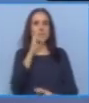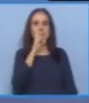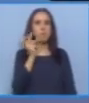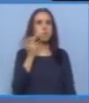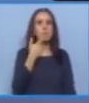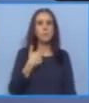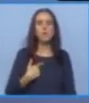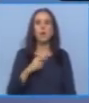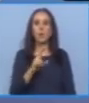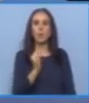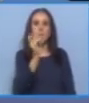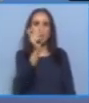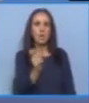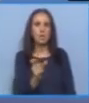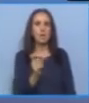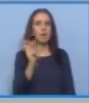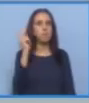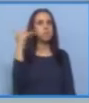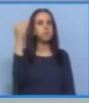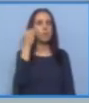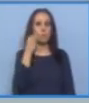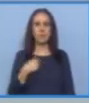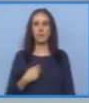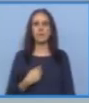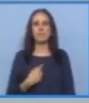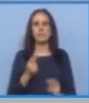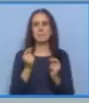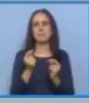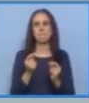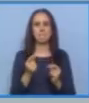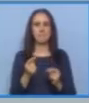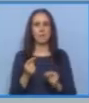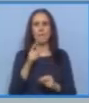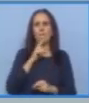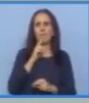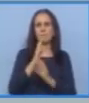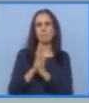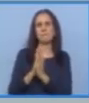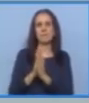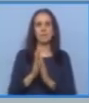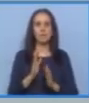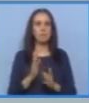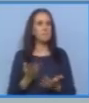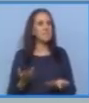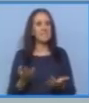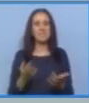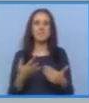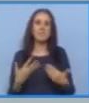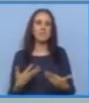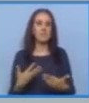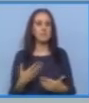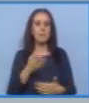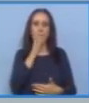há uns anos, Rui, como é que vai ser daqui a uns anos? Eu fazia figas, pedia cunhas, mas hoje em dia vamos